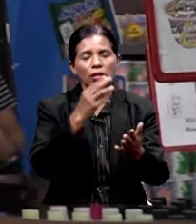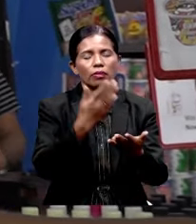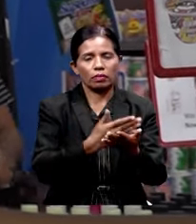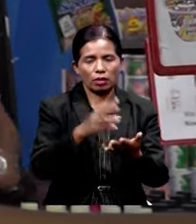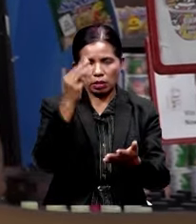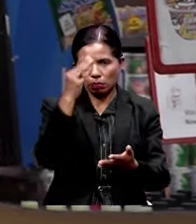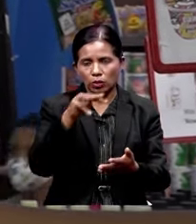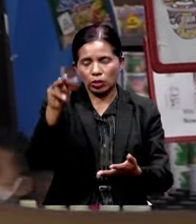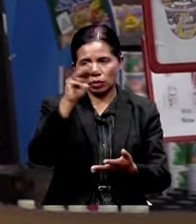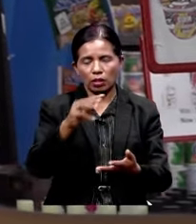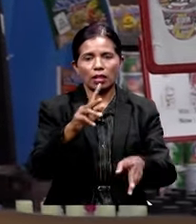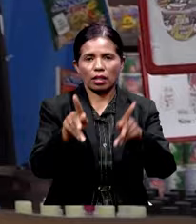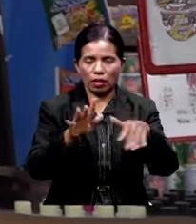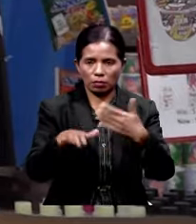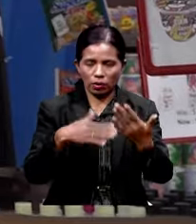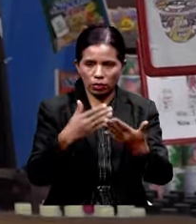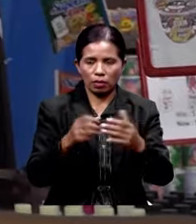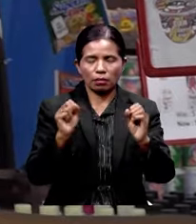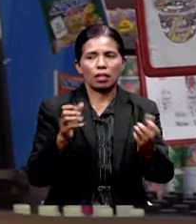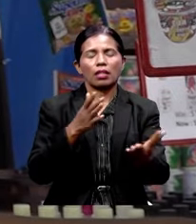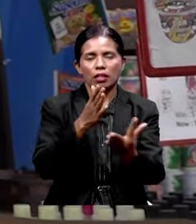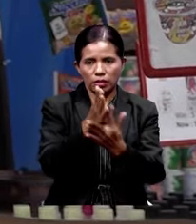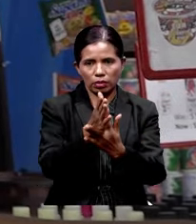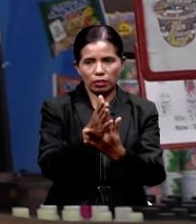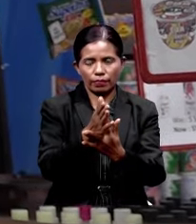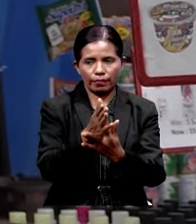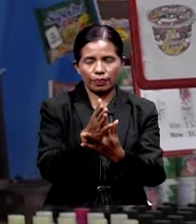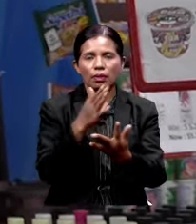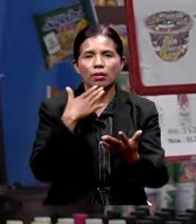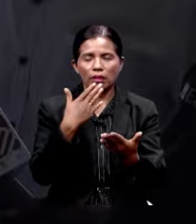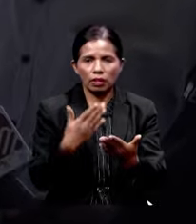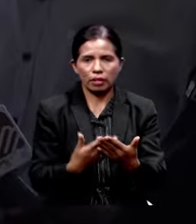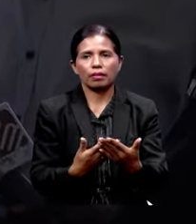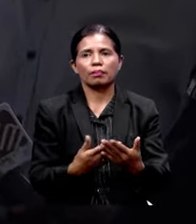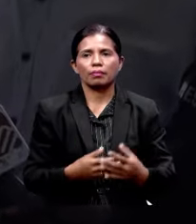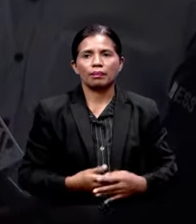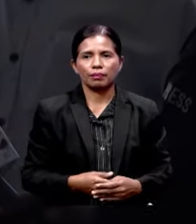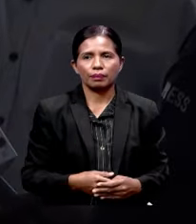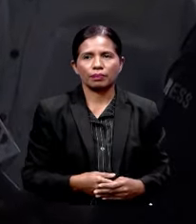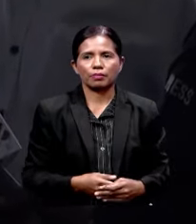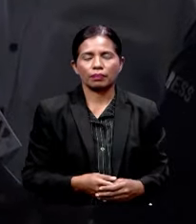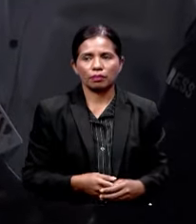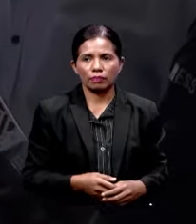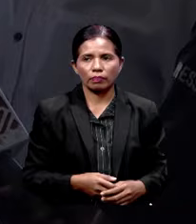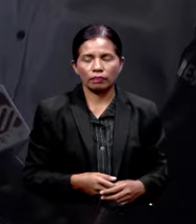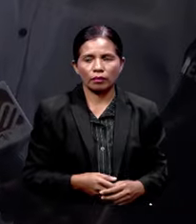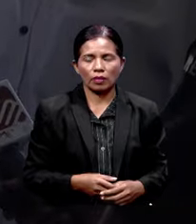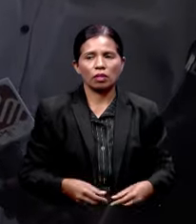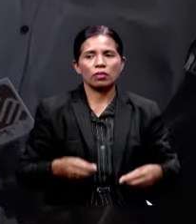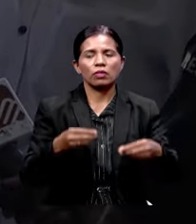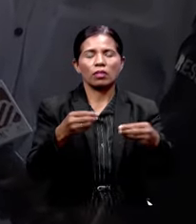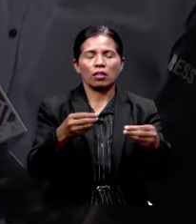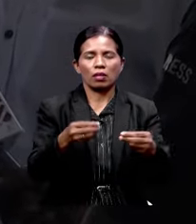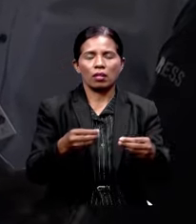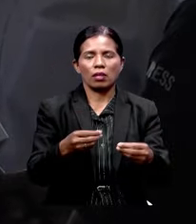para que tenha povo, se ele aí acesso no Bema Candia, para o subsídio, né, o preço do